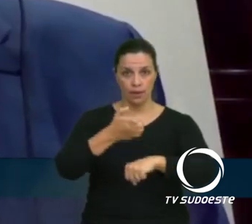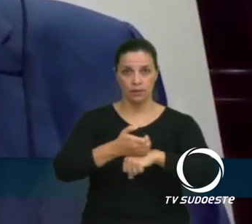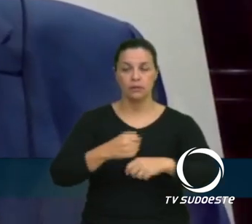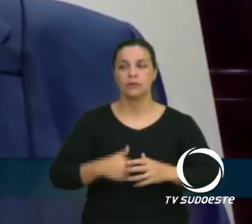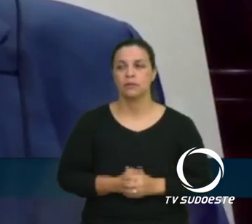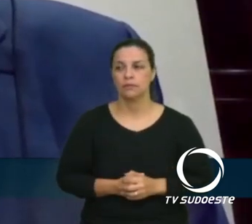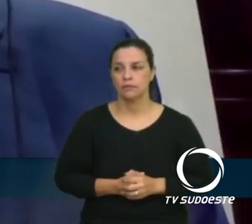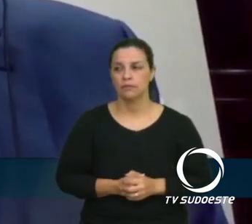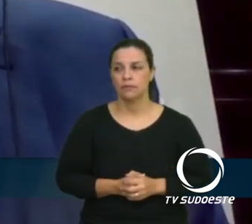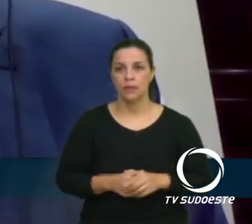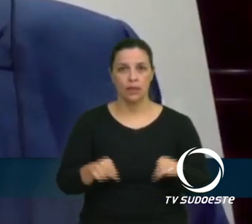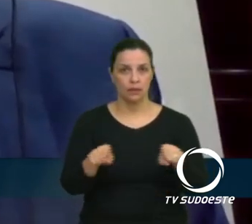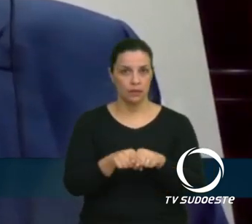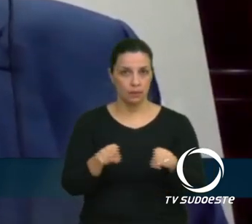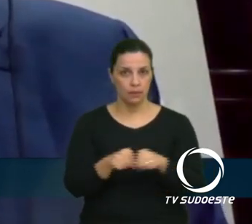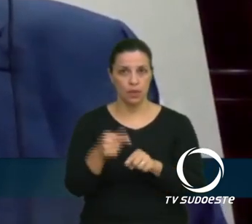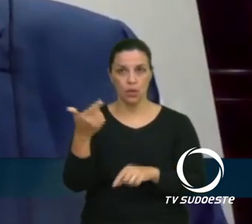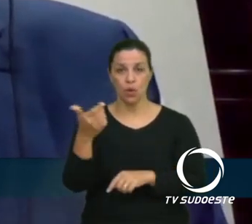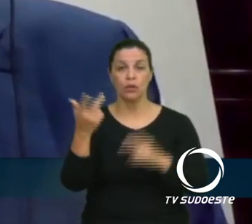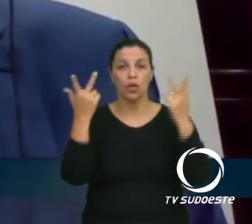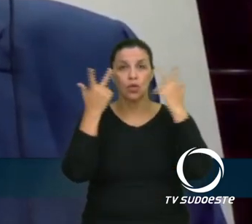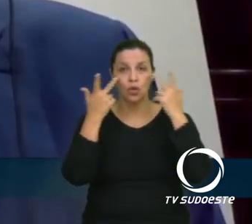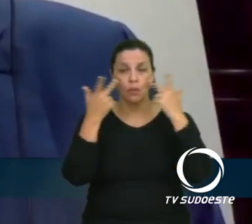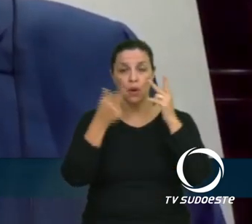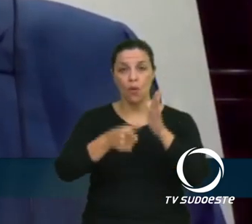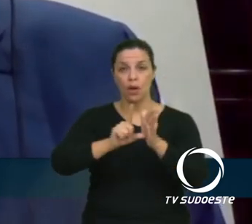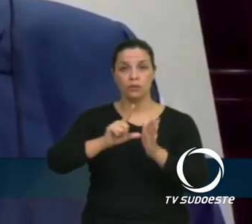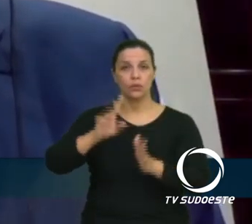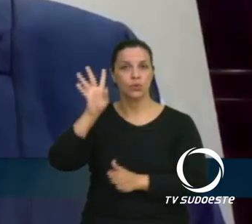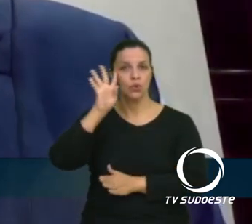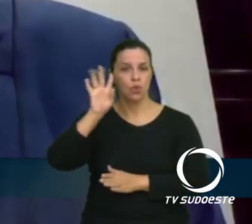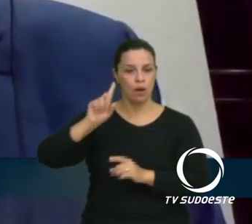extraordinária e outra ordinária antecipada na sequência.